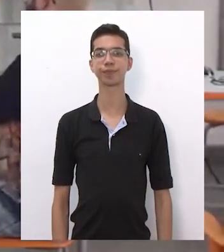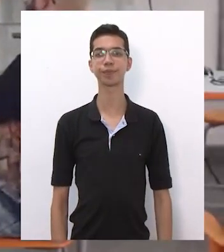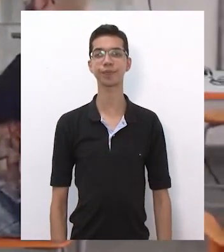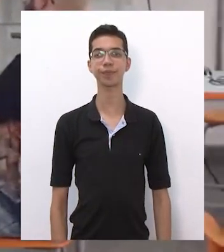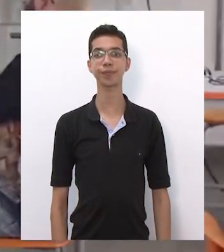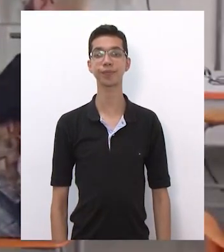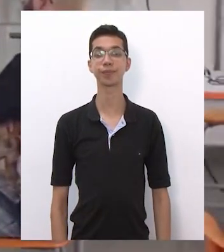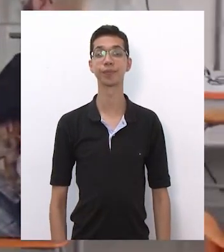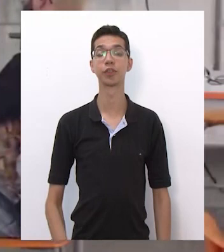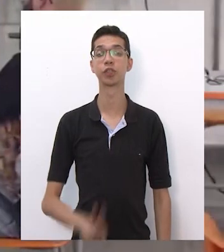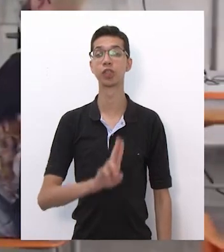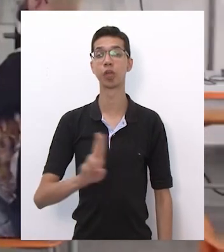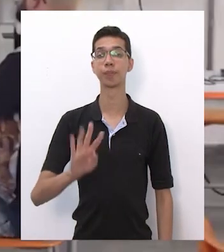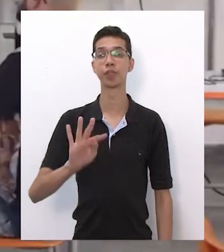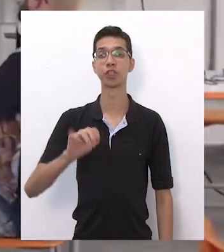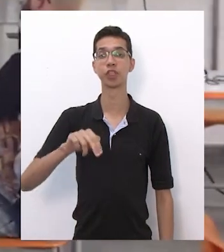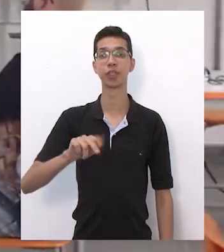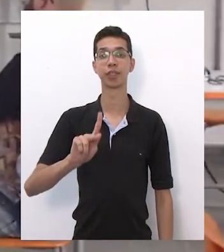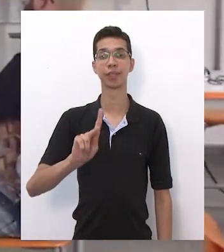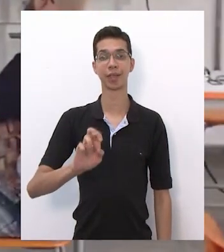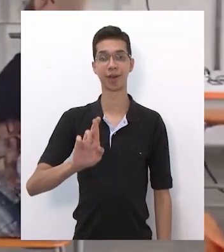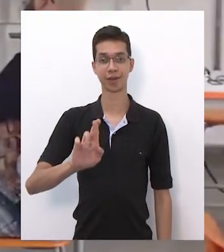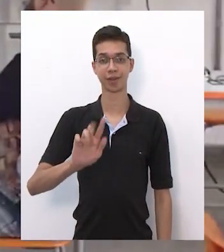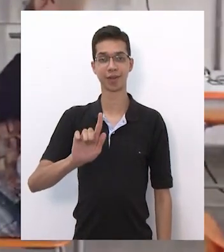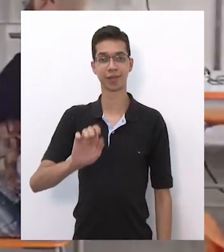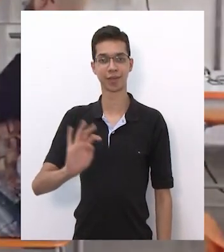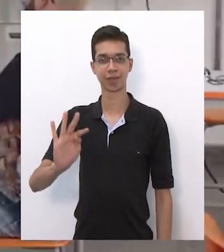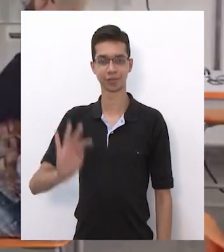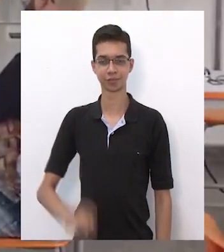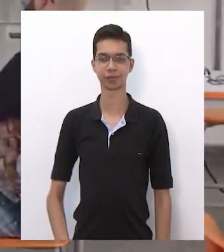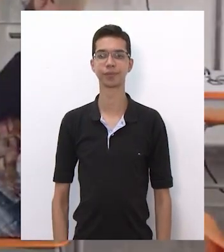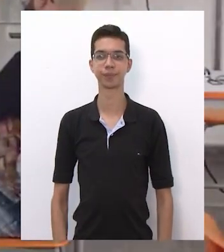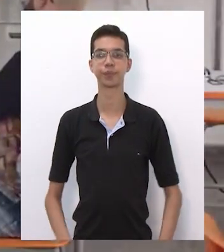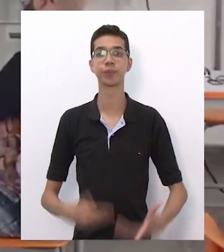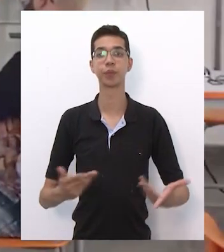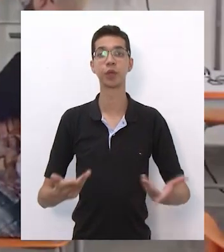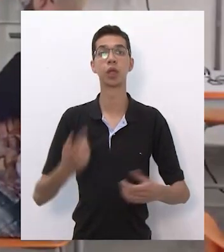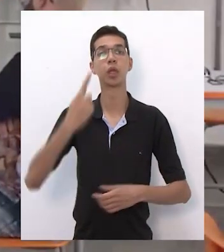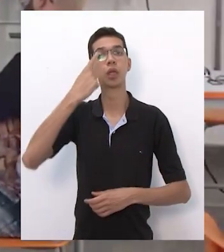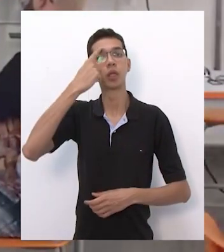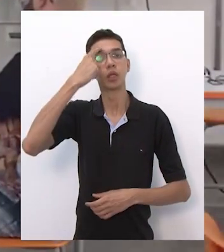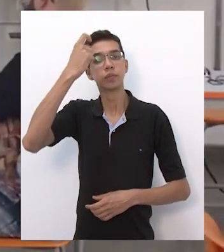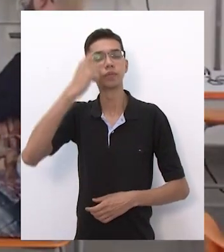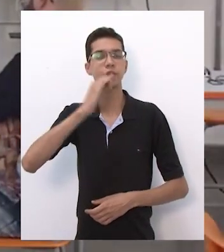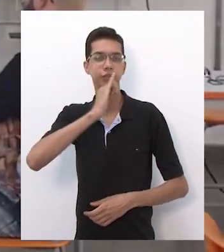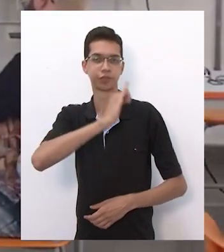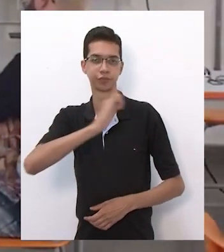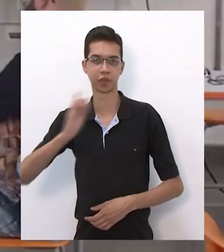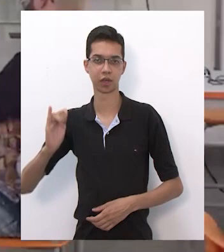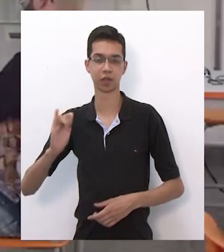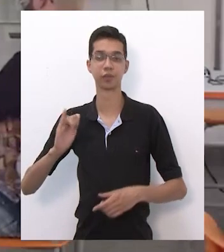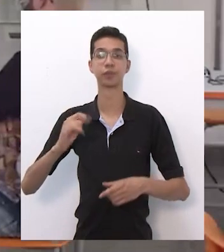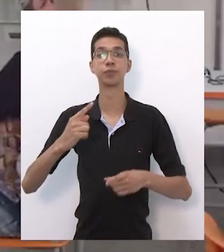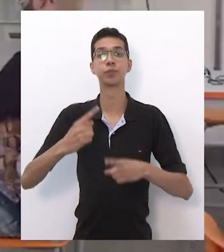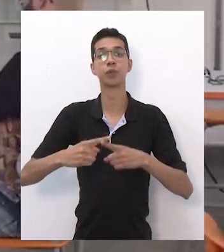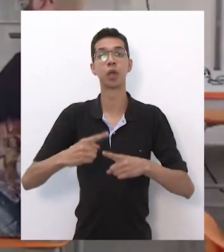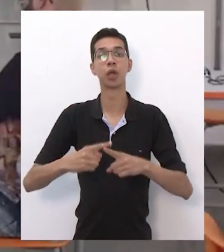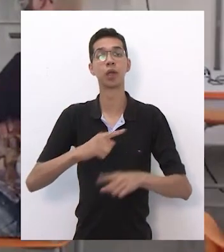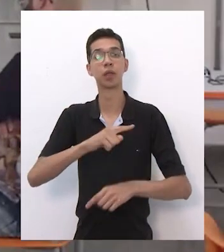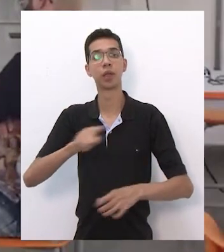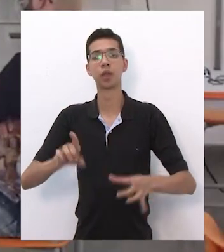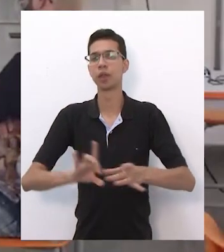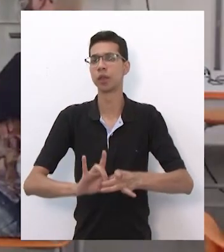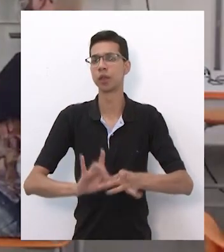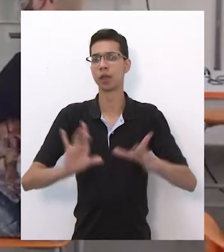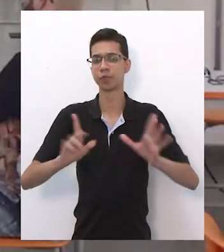com os alunos para o centro ou vocês passem pelas trilhas que nós temos aqui, que é fornecido para vocês, ou nada impede também que vocês